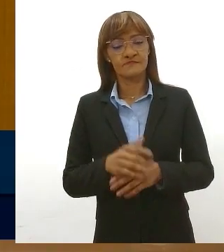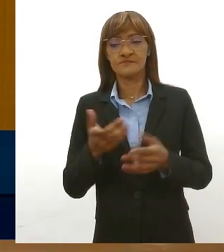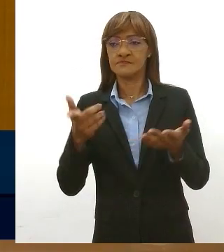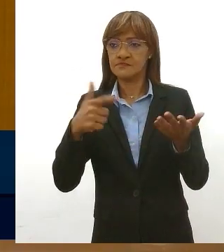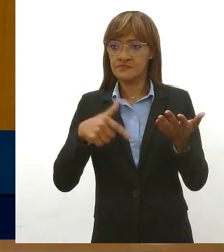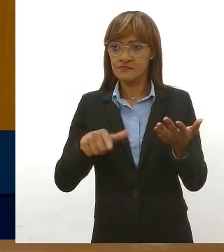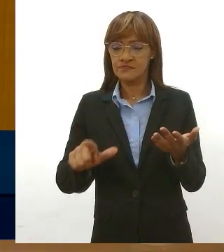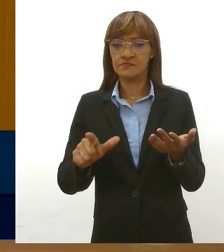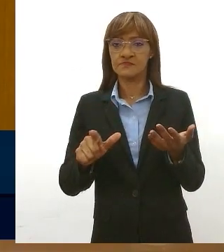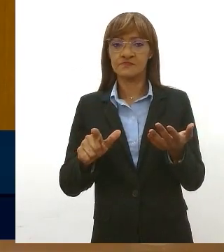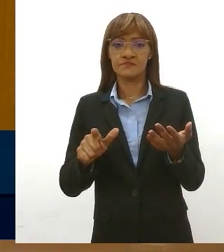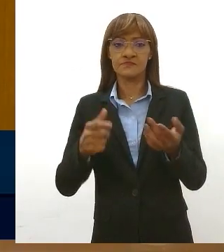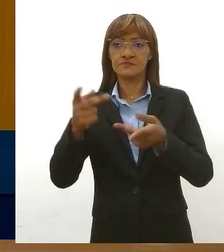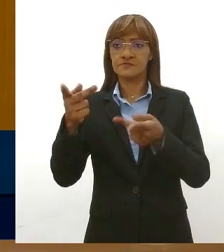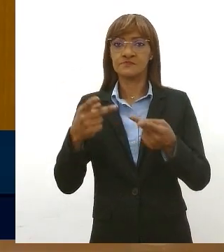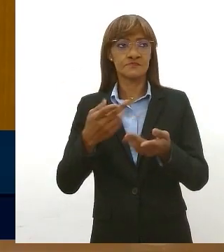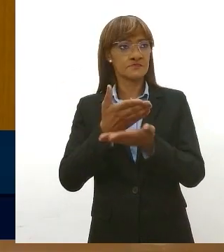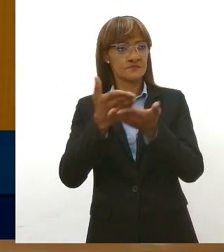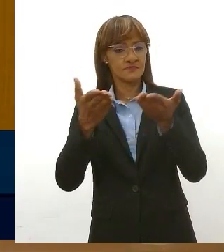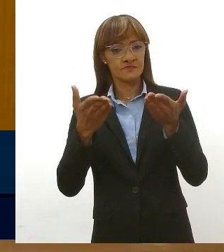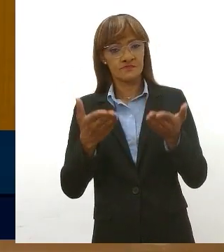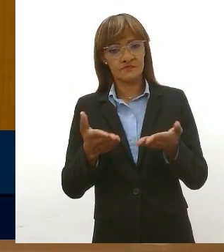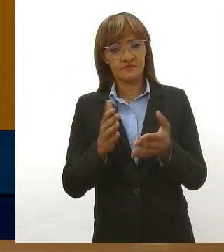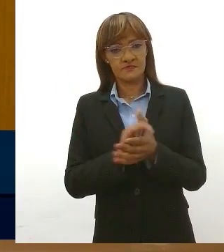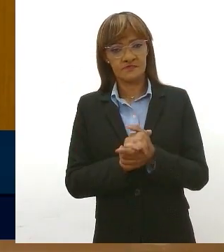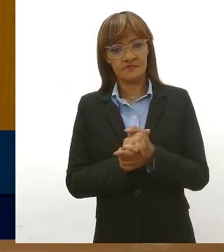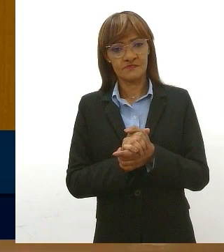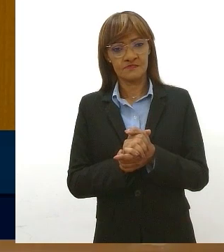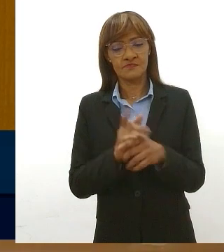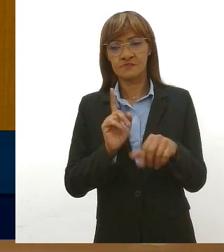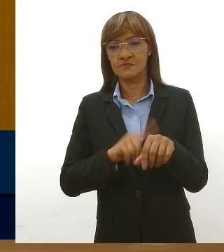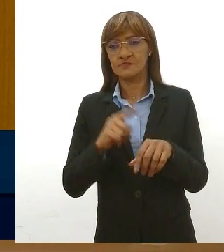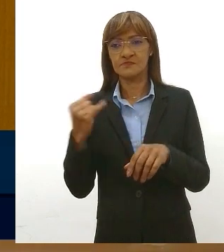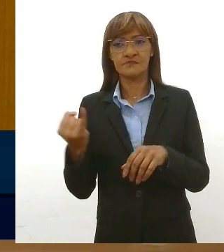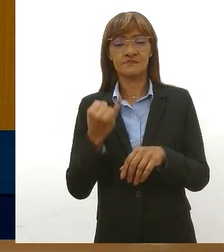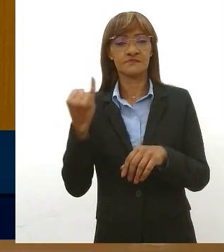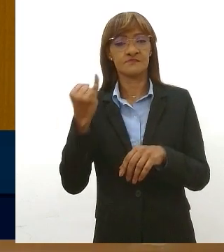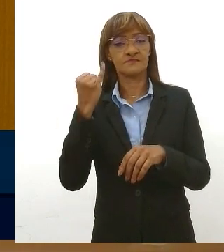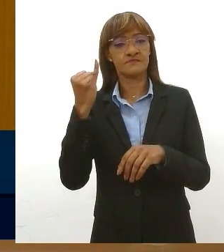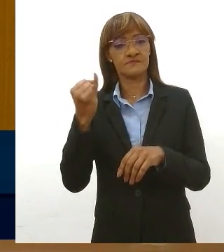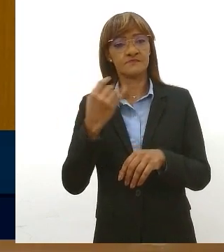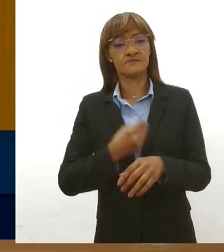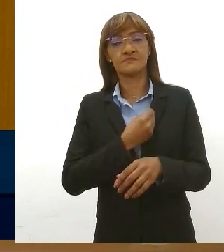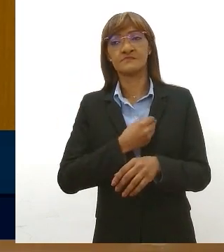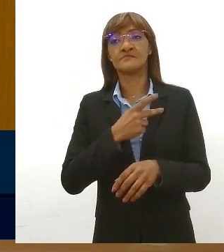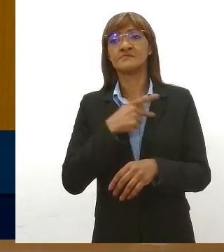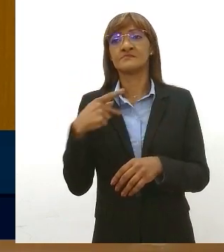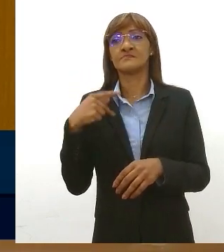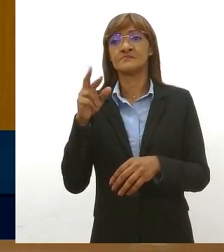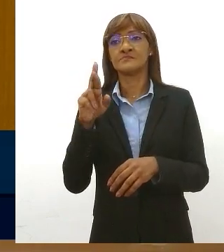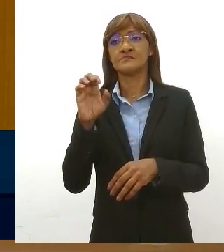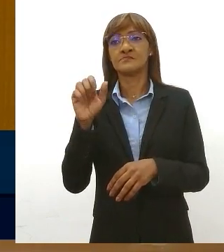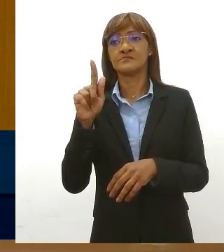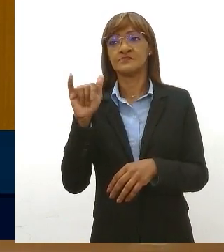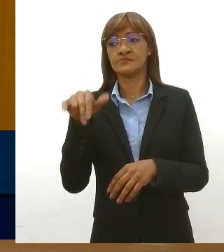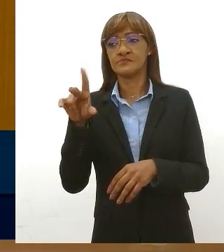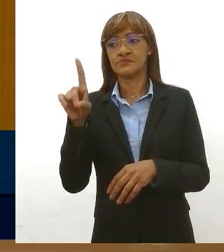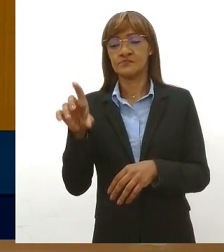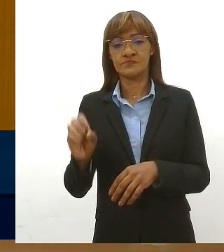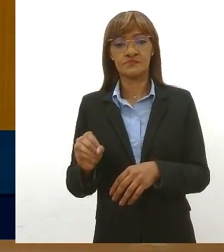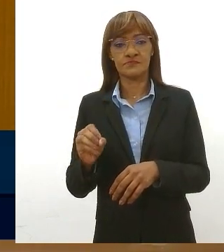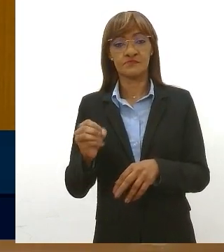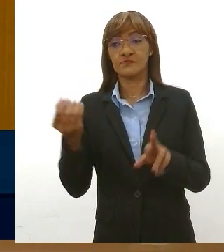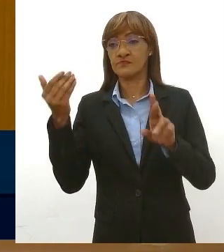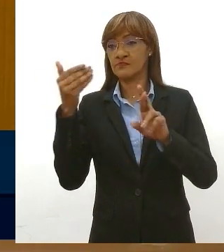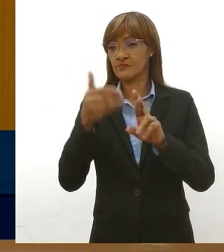para participarem desse momento muito importante, não somente na vida do pastor Reginaldo, que tem uma história exemplar, uma vida de reputação